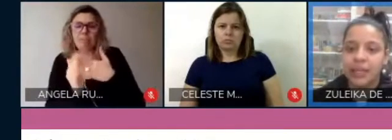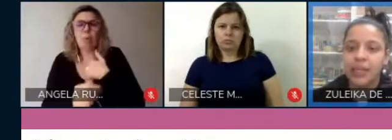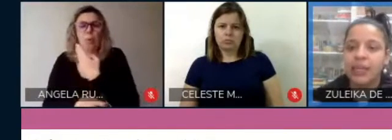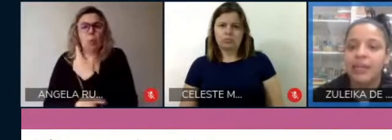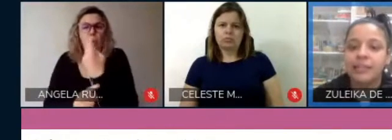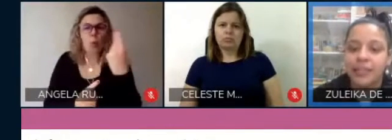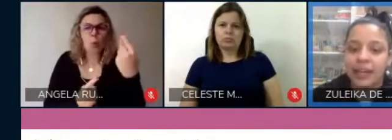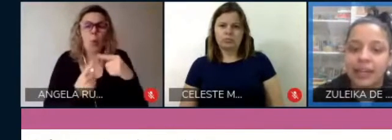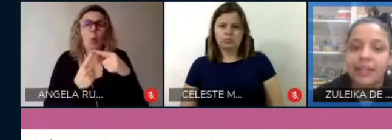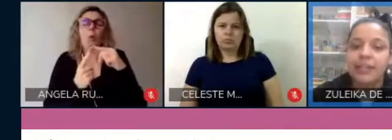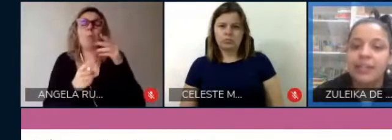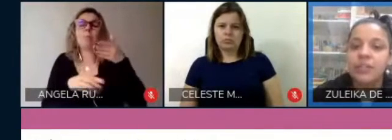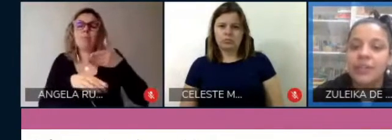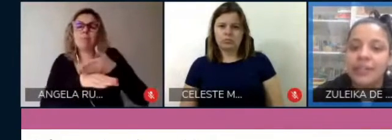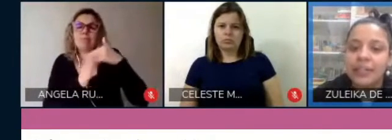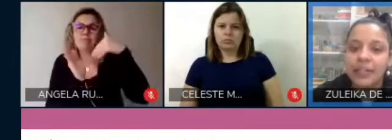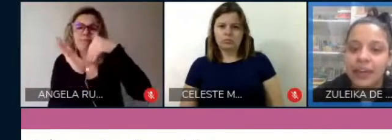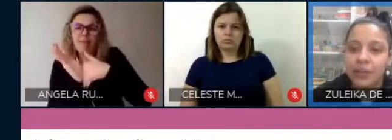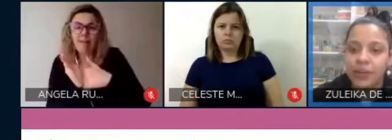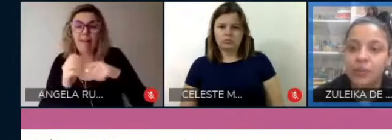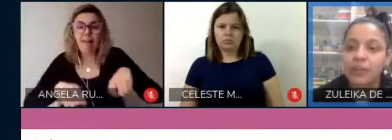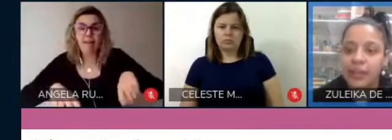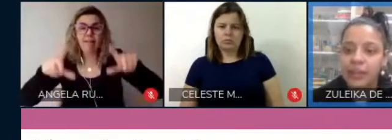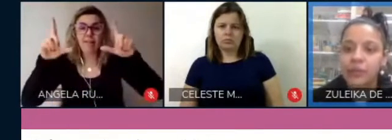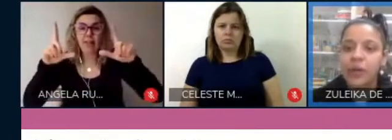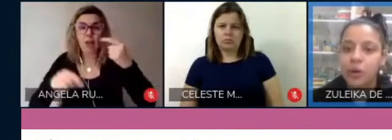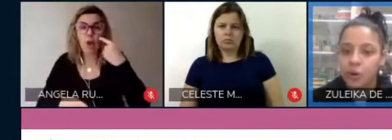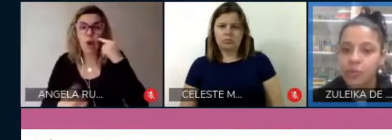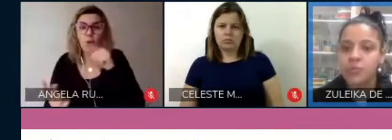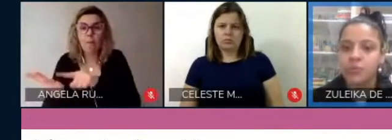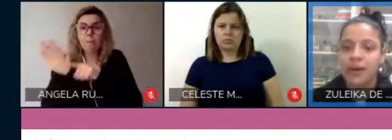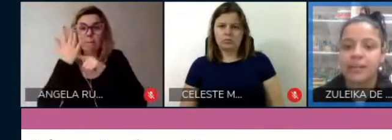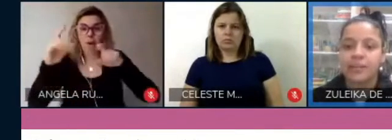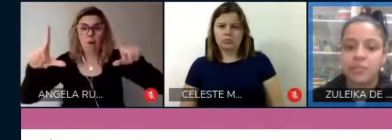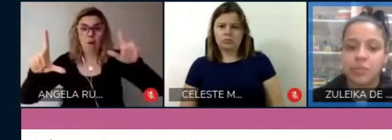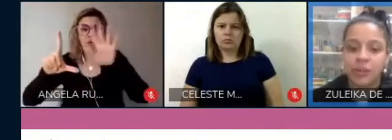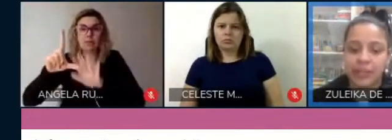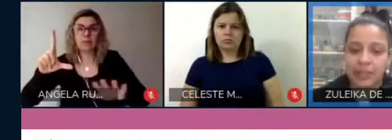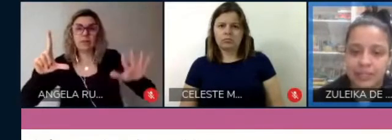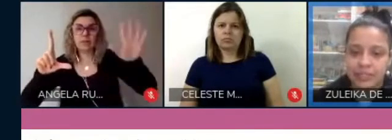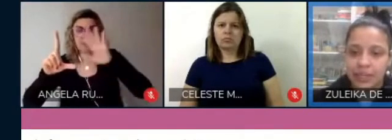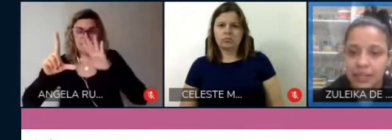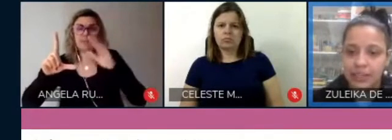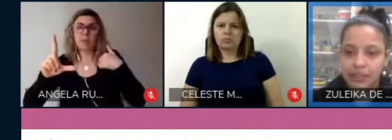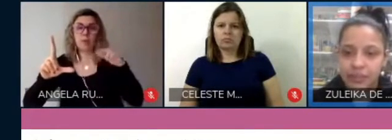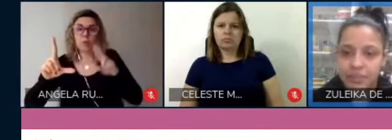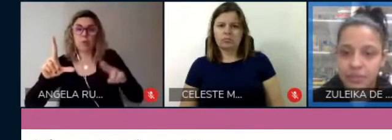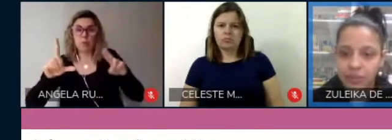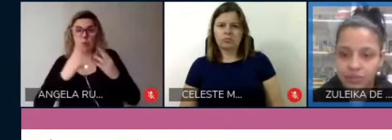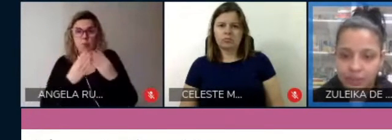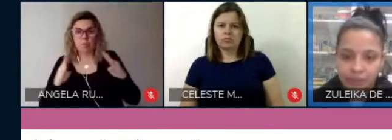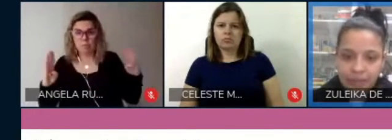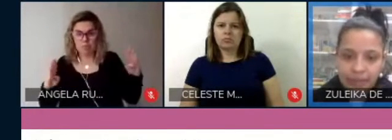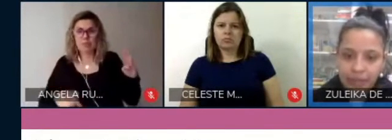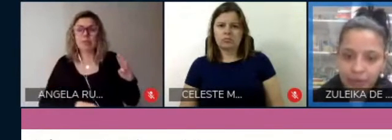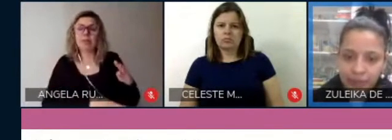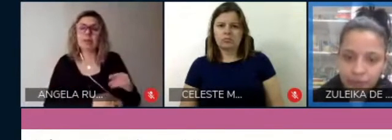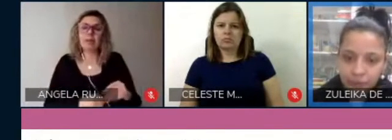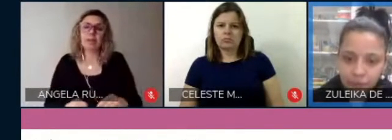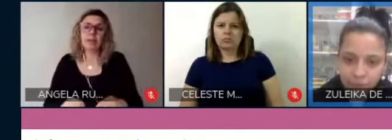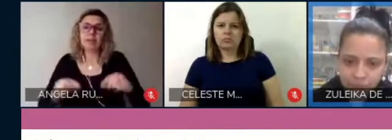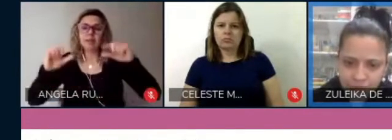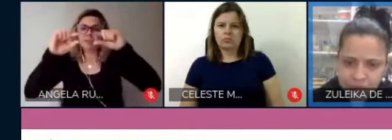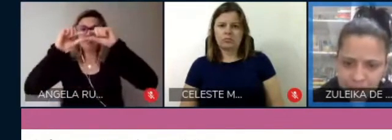login e senha, entrei, e isso aqui é o que eu tenho como usuária das bibliotecas. Então, vocês vão ver.